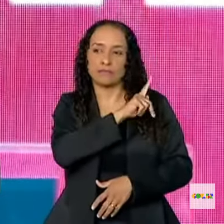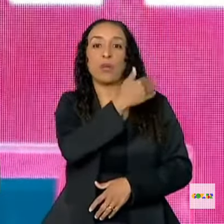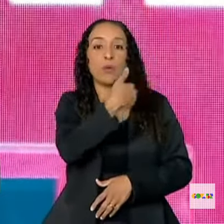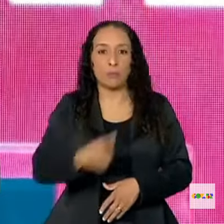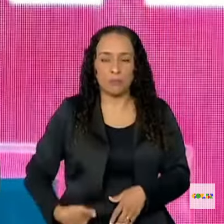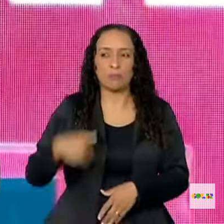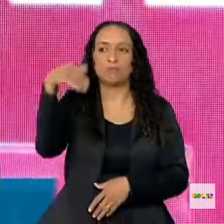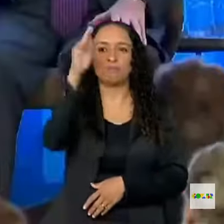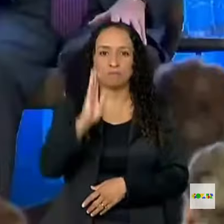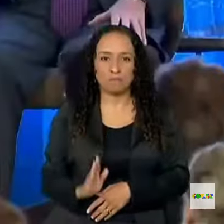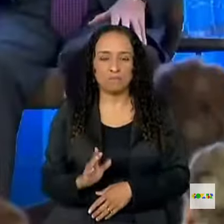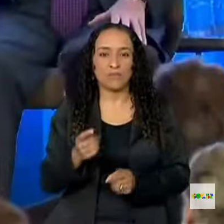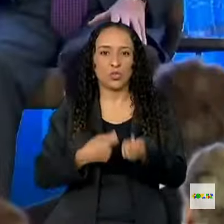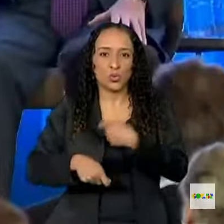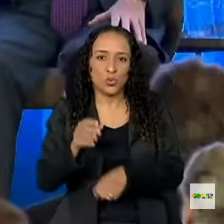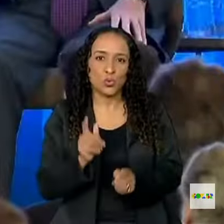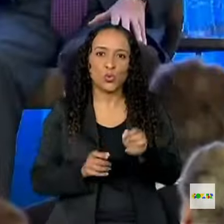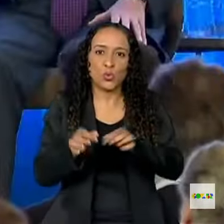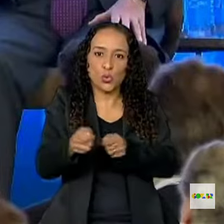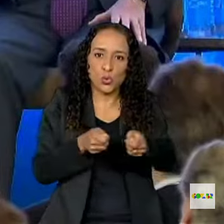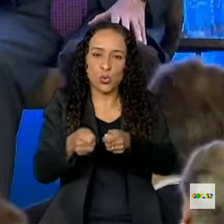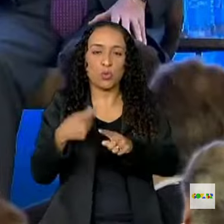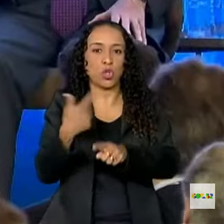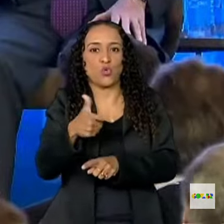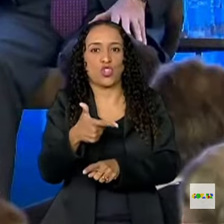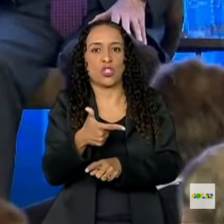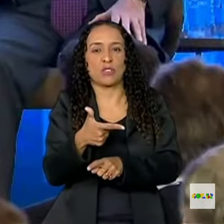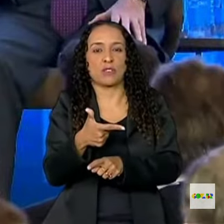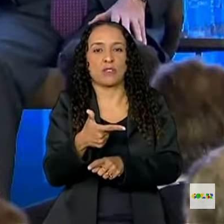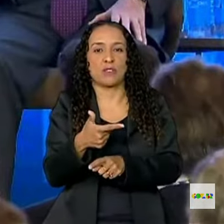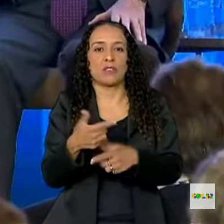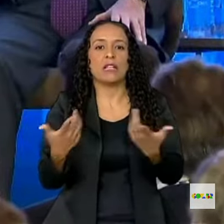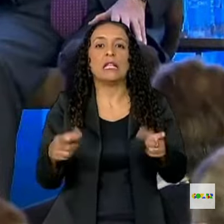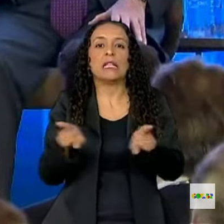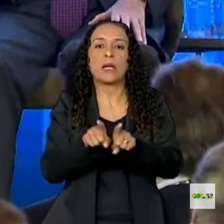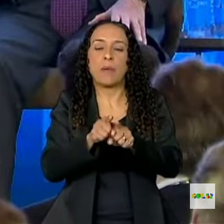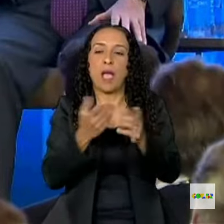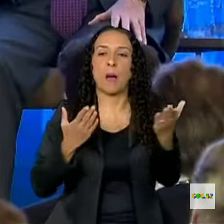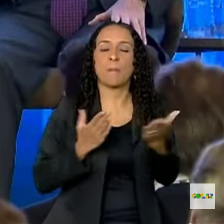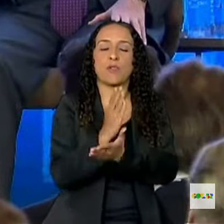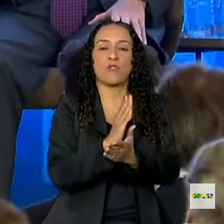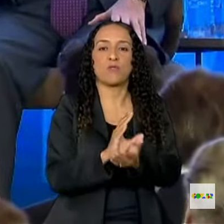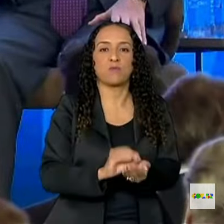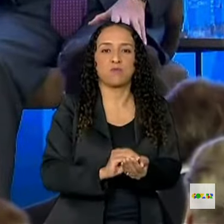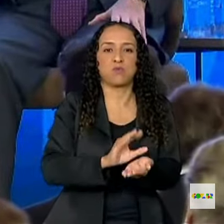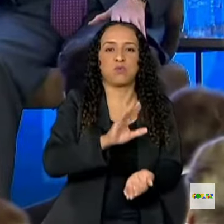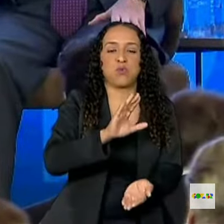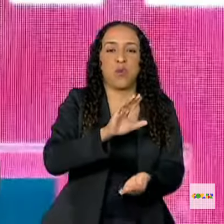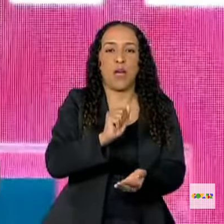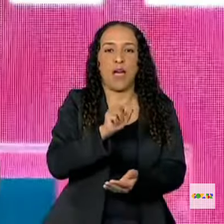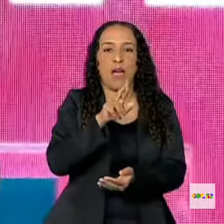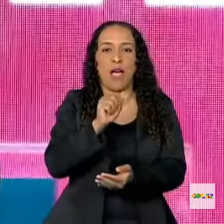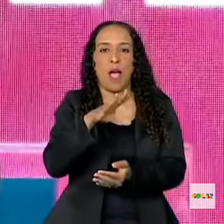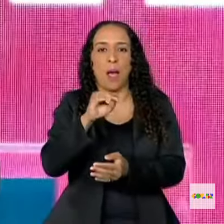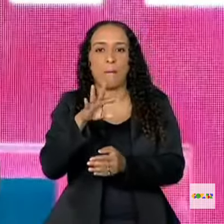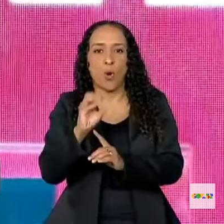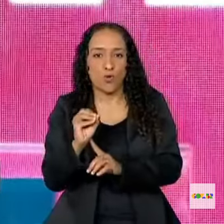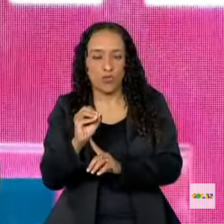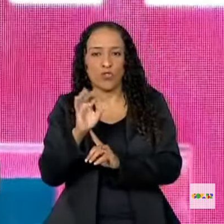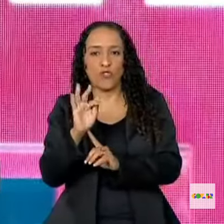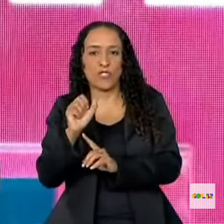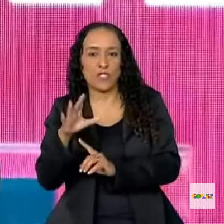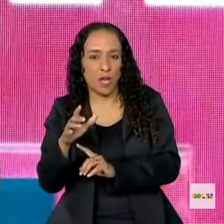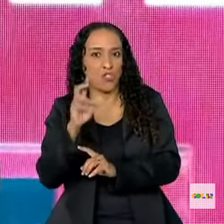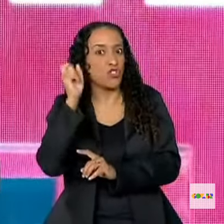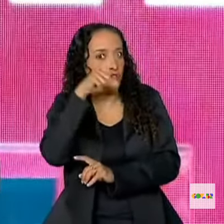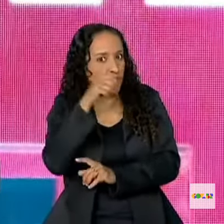dinheiro para3 nós conseguimos aar Marc fiscal queera uma coisa muito e nós conseguimos